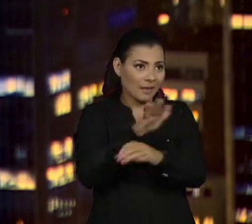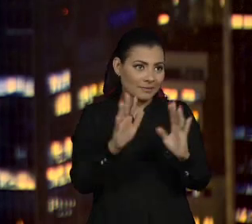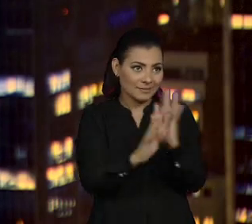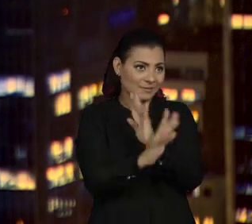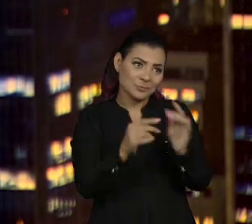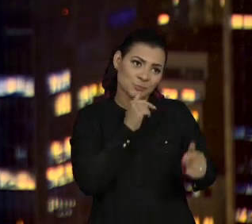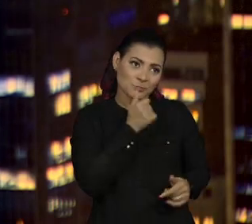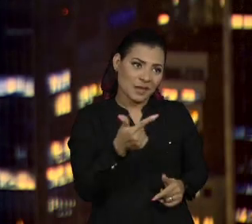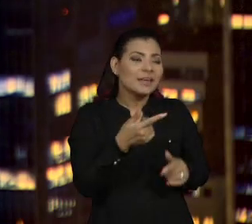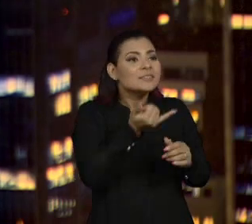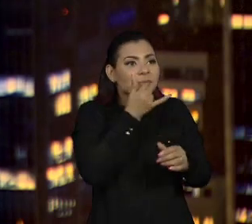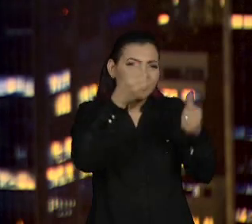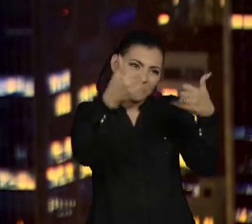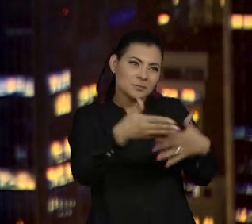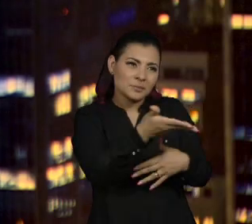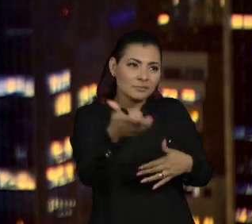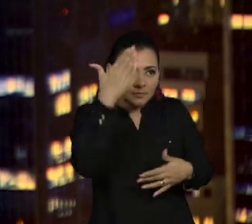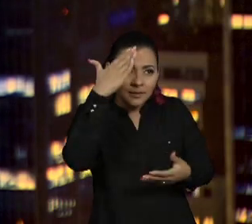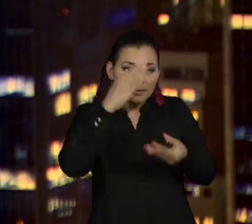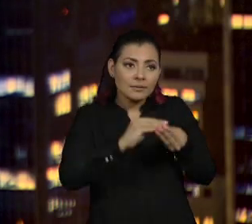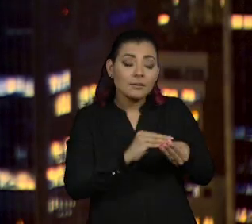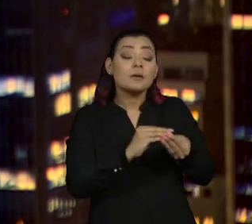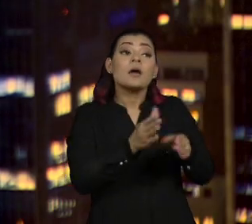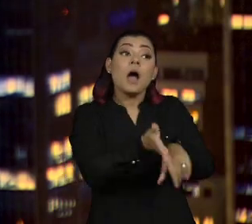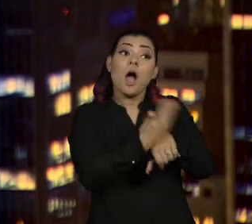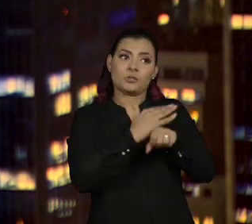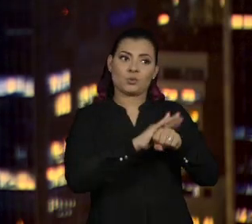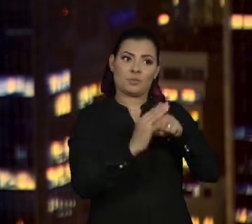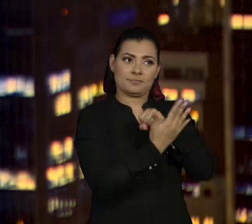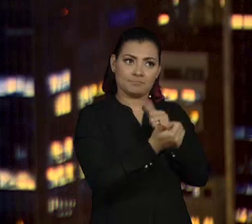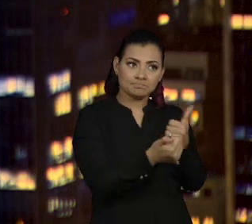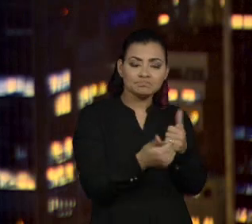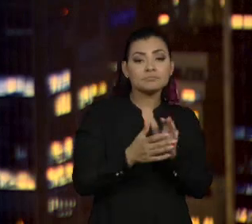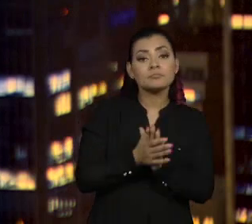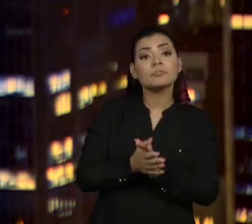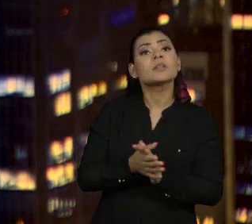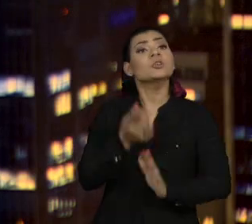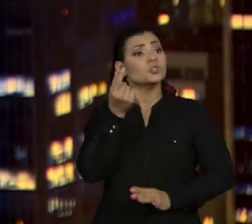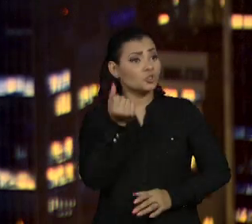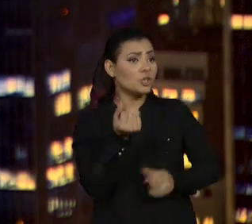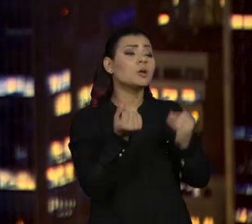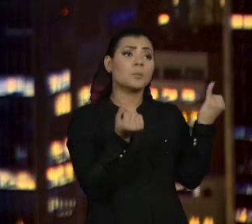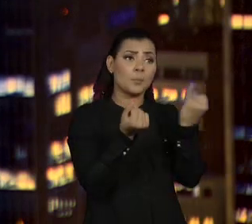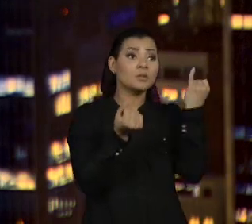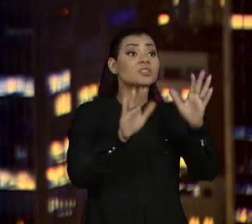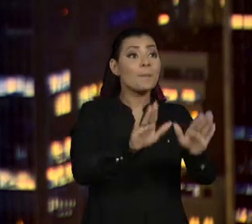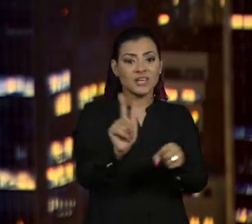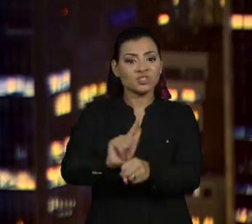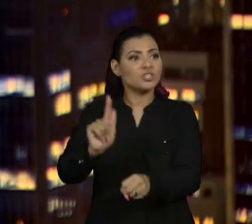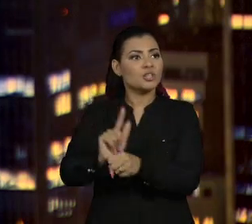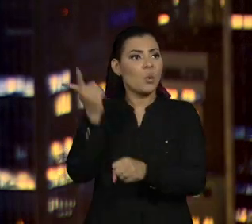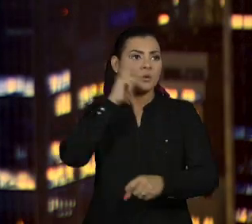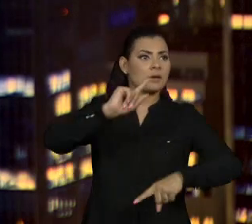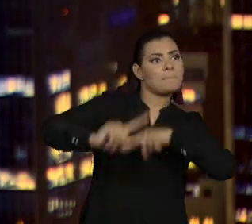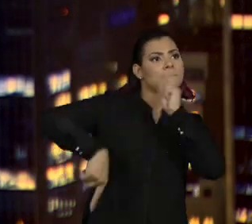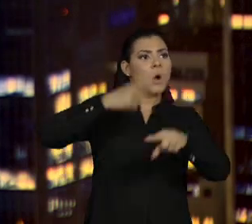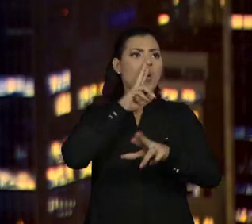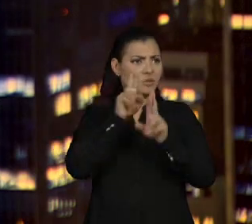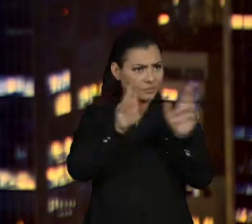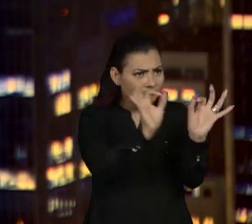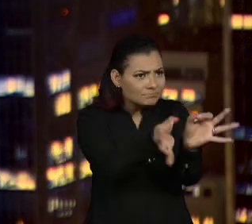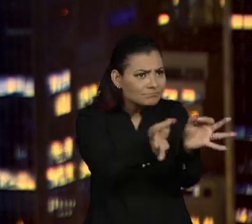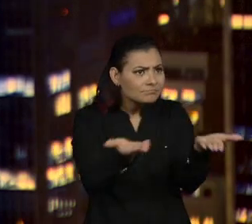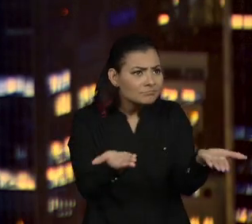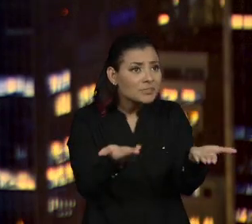alunos, né? Olha, a reportagem mostrou uma questão interessante. Claro que dinheiro é importante, mas boa gestão pode mudar os resultados em